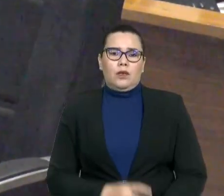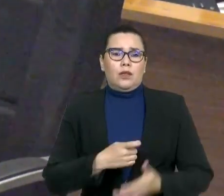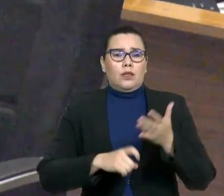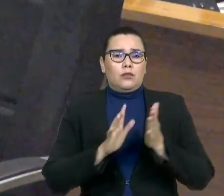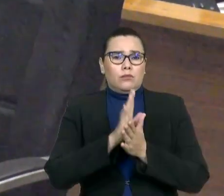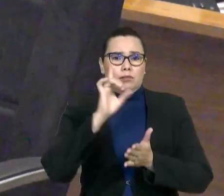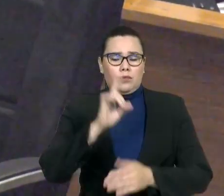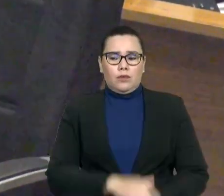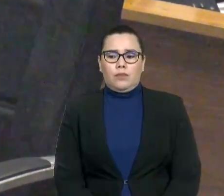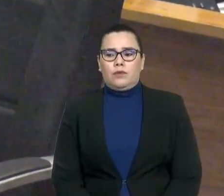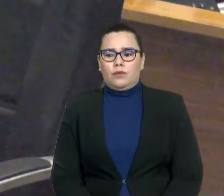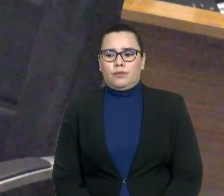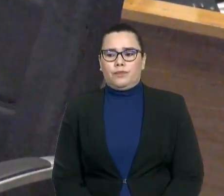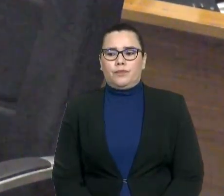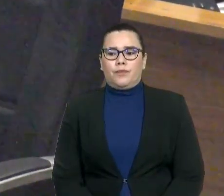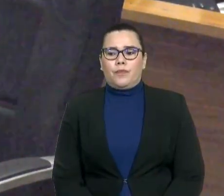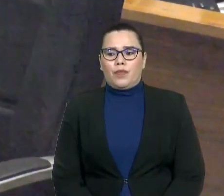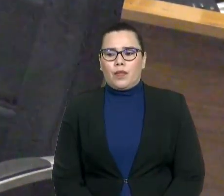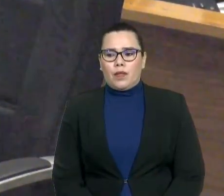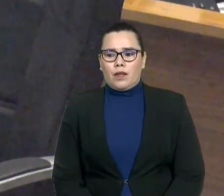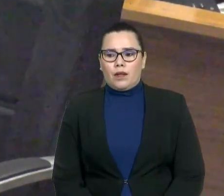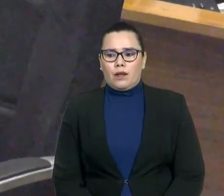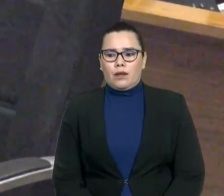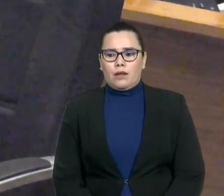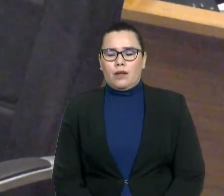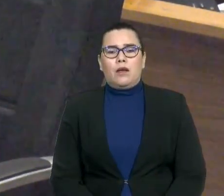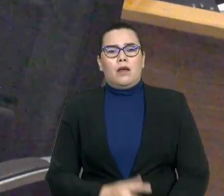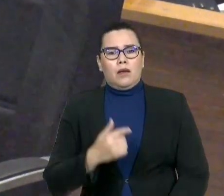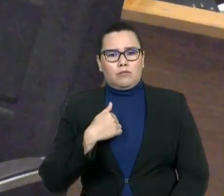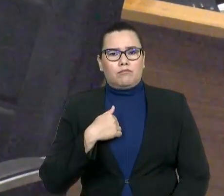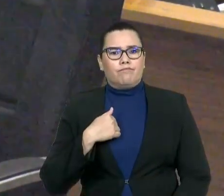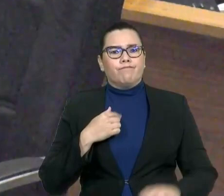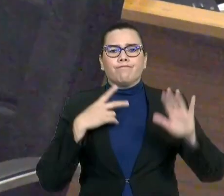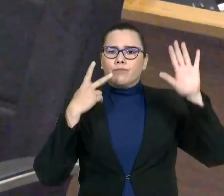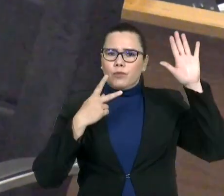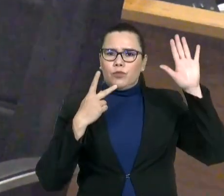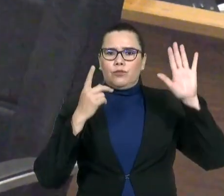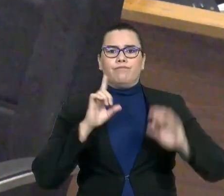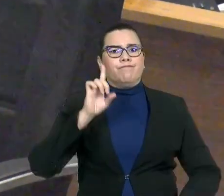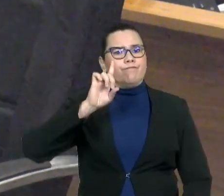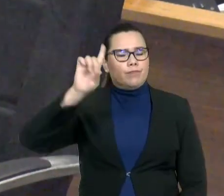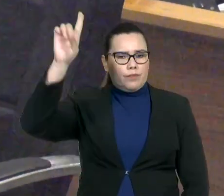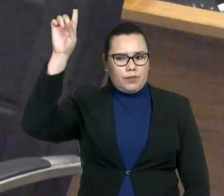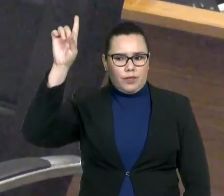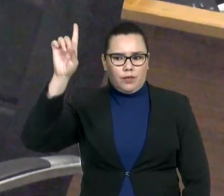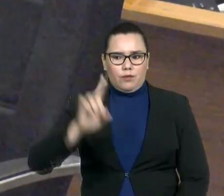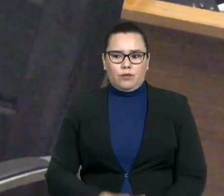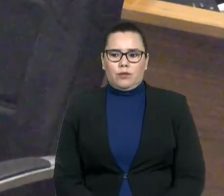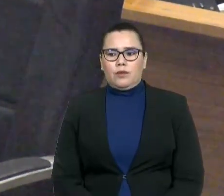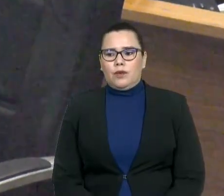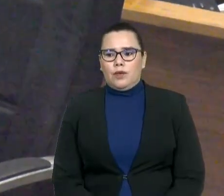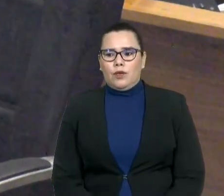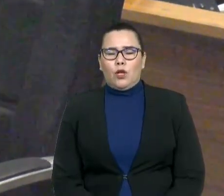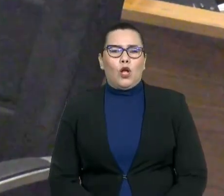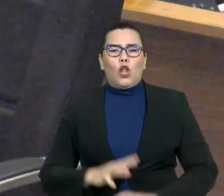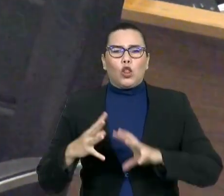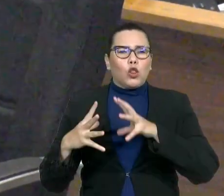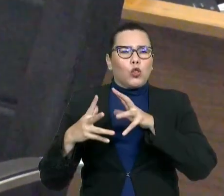escrito: Por mim mesmo jurei, diz o Senhor. Diante de mim, todo